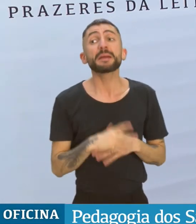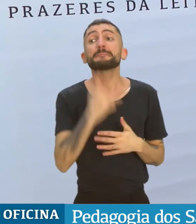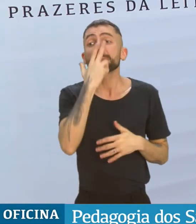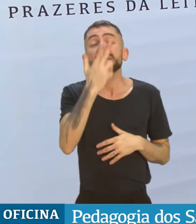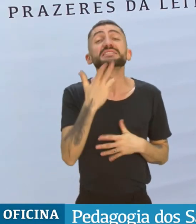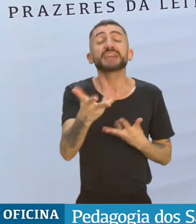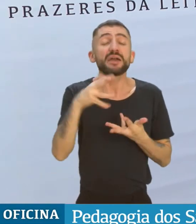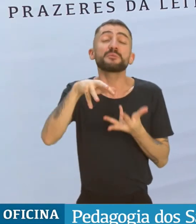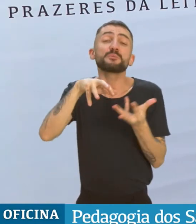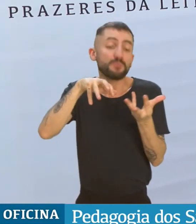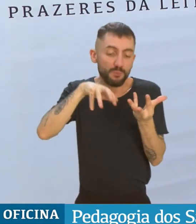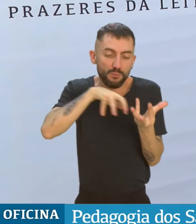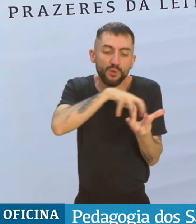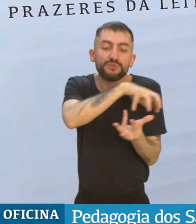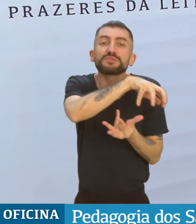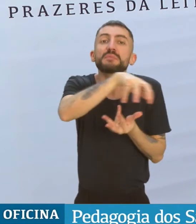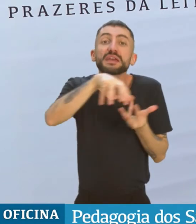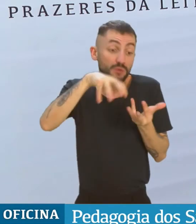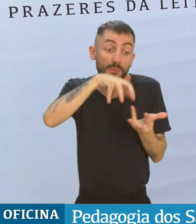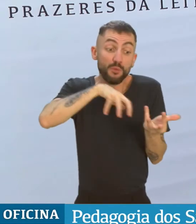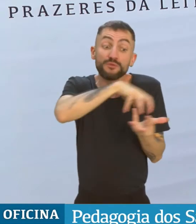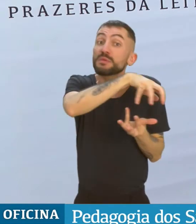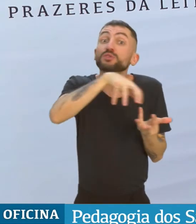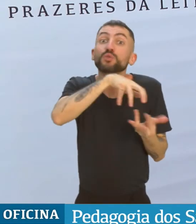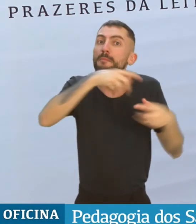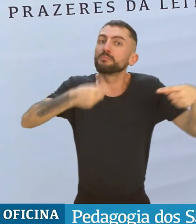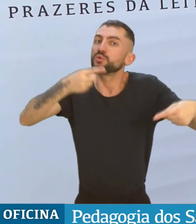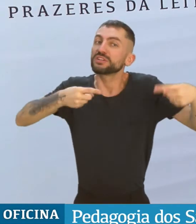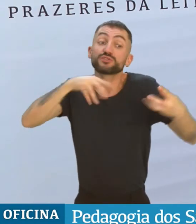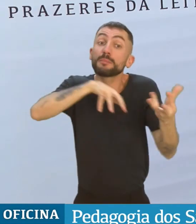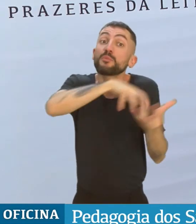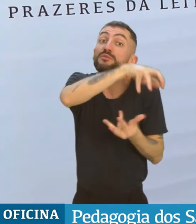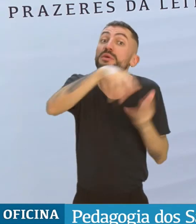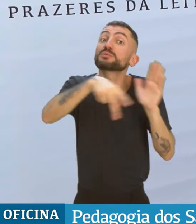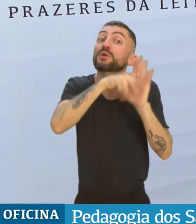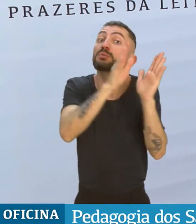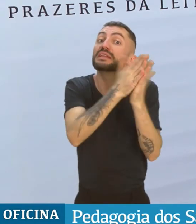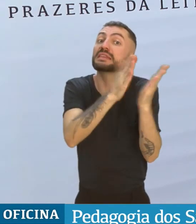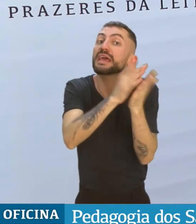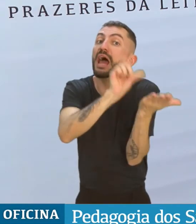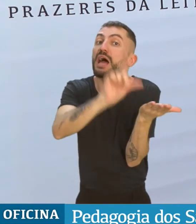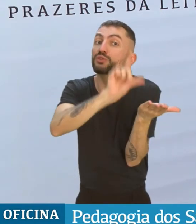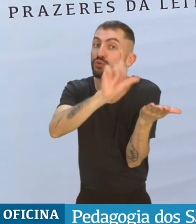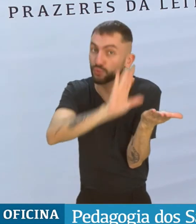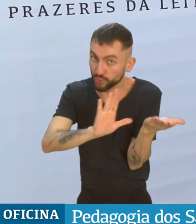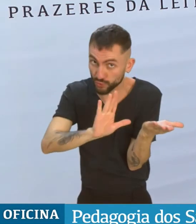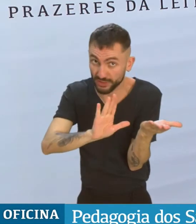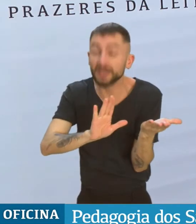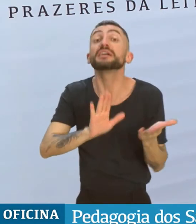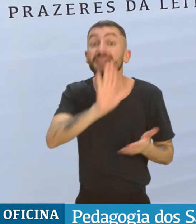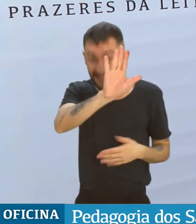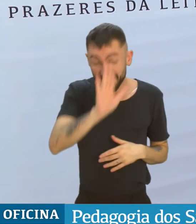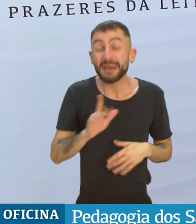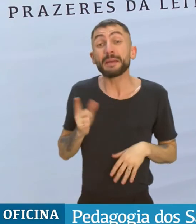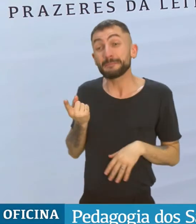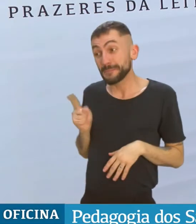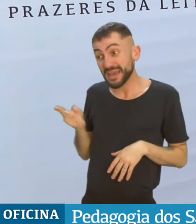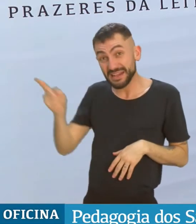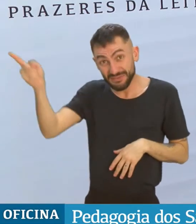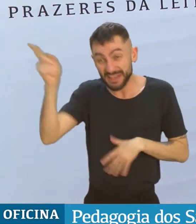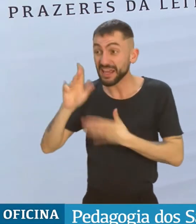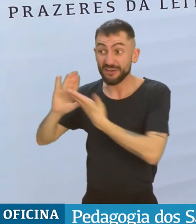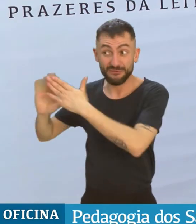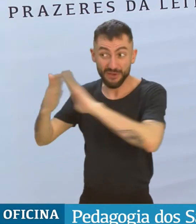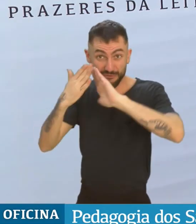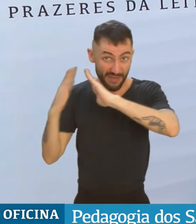estético literário, não tem essa movimentação política, porque muito pelo contrário, o movimento de literatura marginal e os saraus da periferia